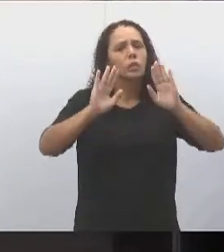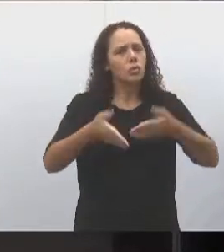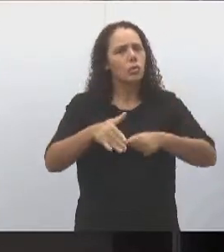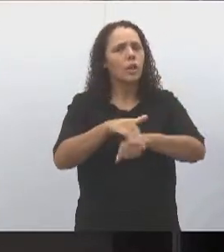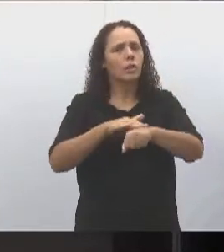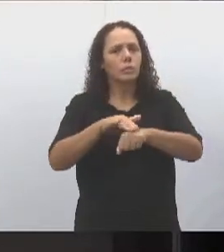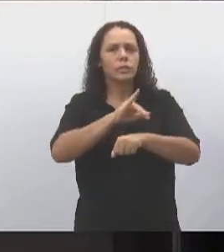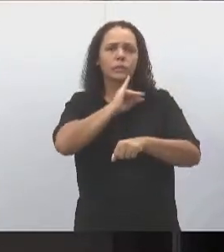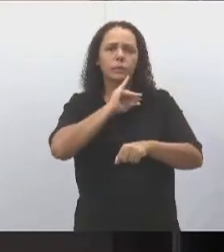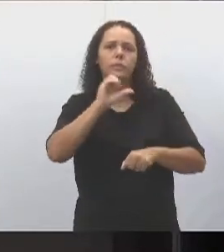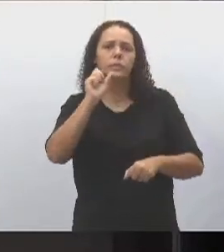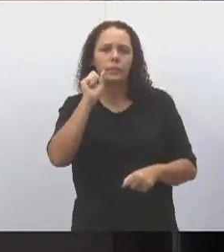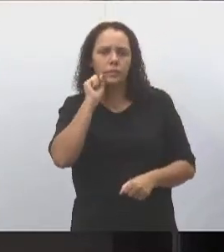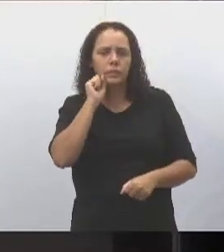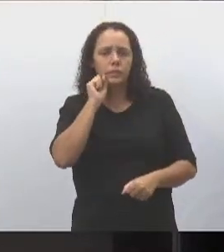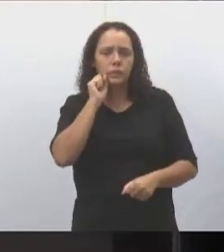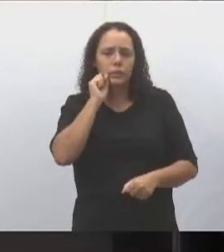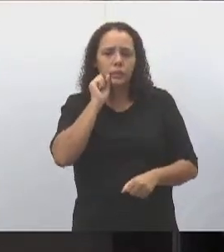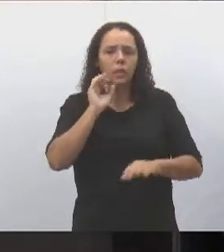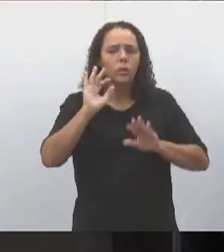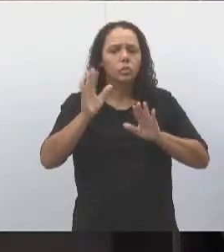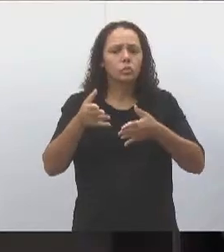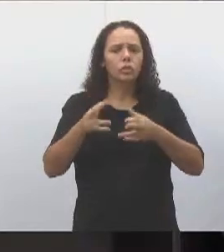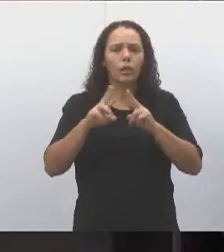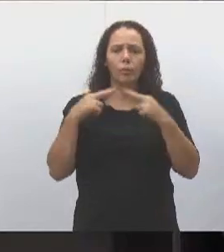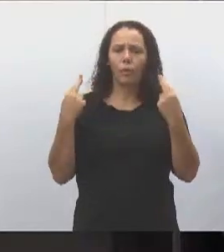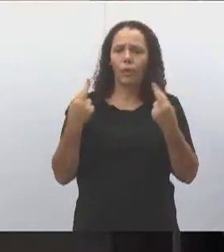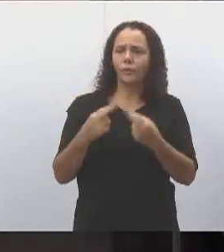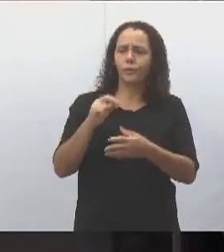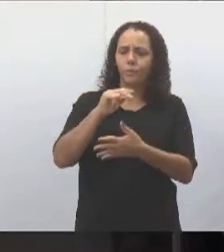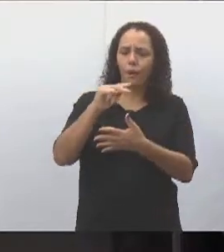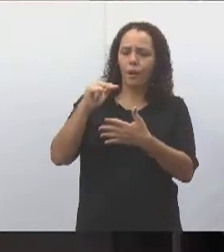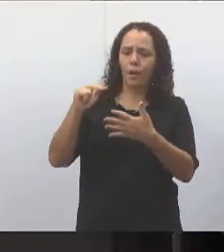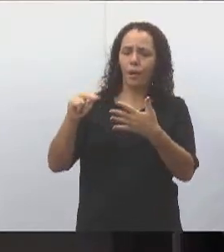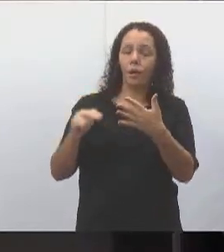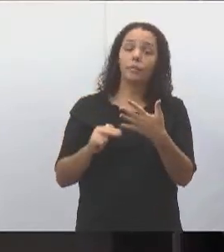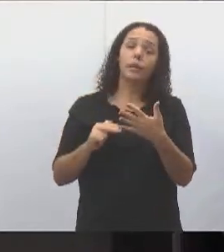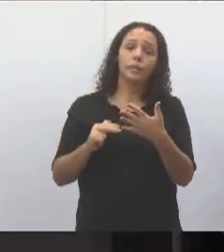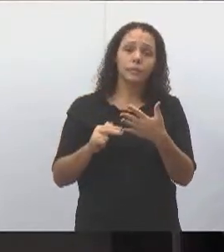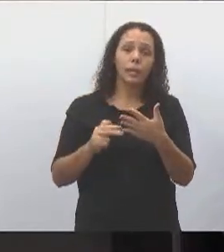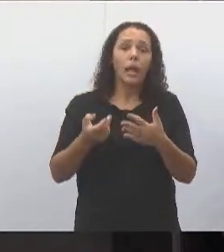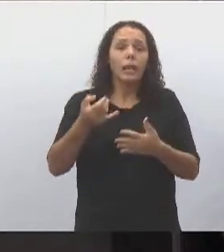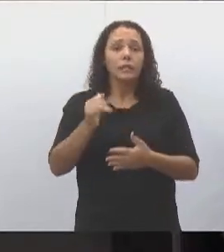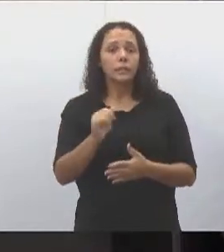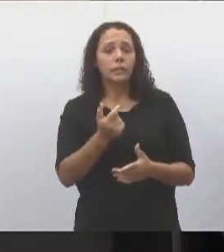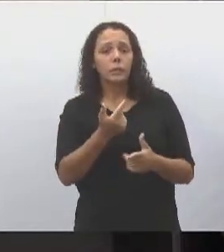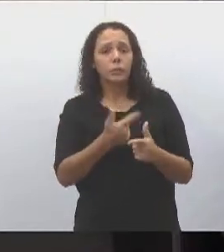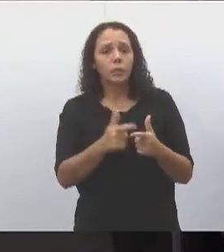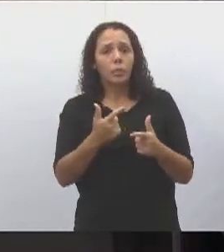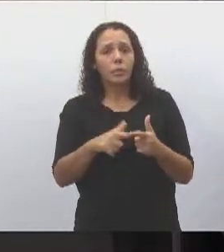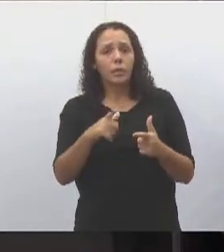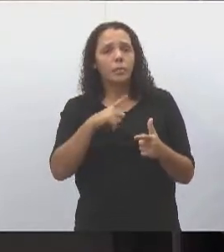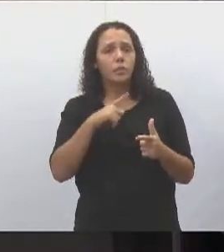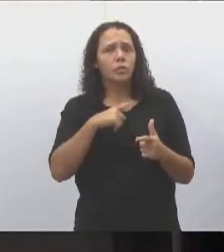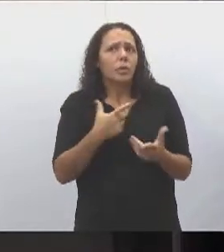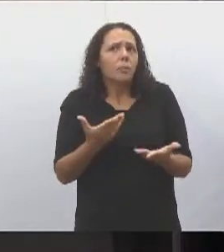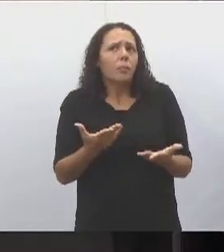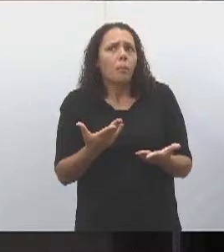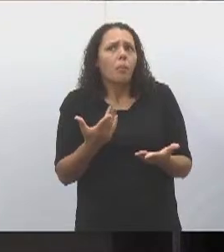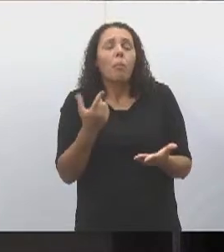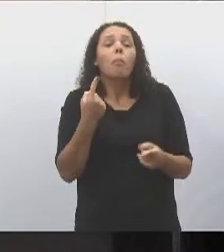Isaías. Nós já tivemos várias reuniões com Isaías. Se tinha problema fundiário, por que a obra